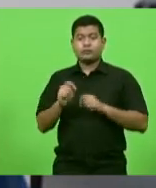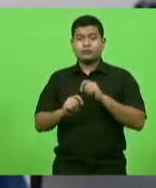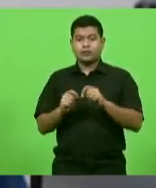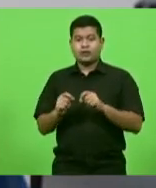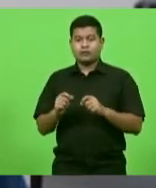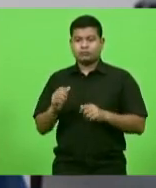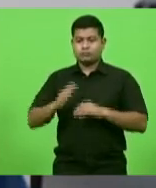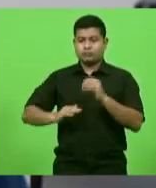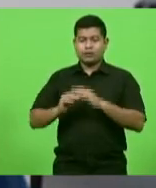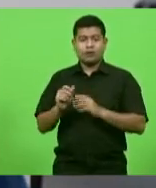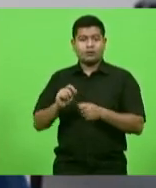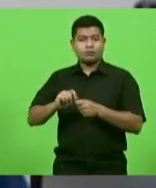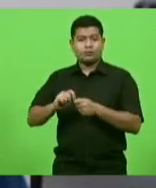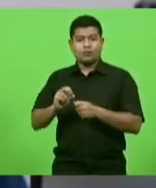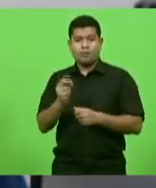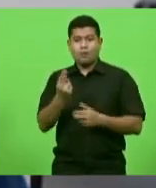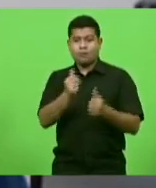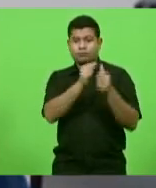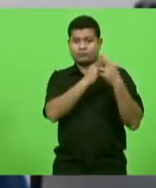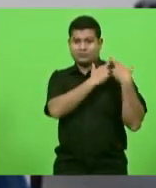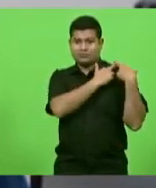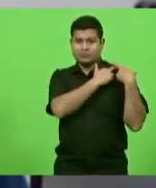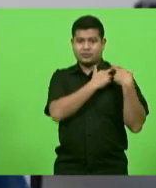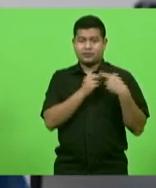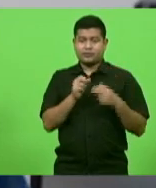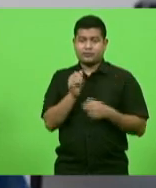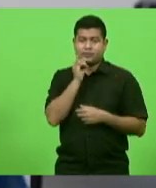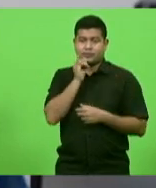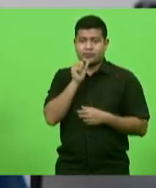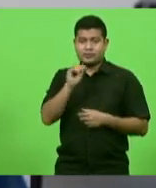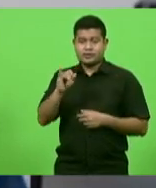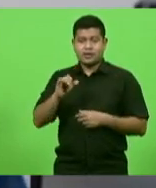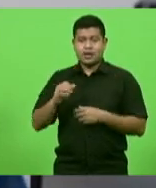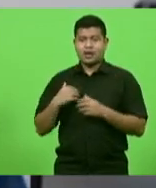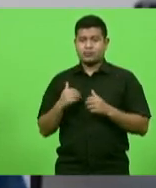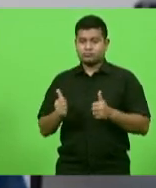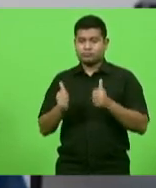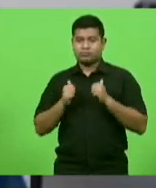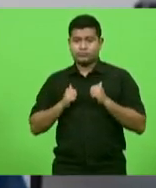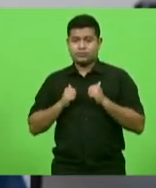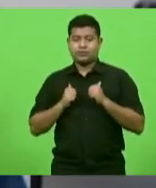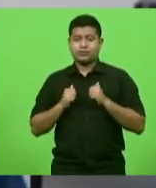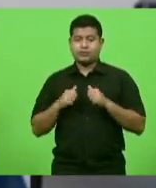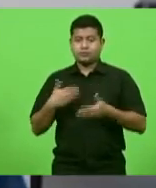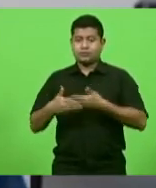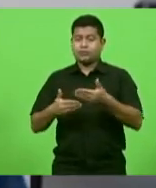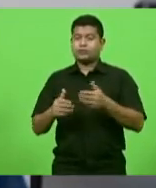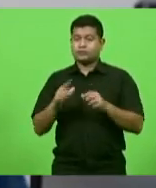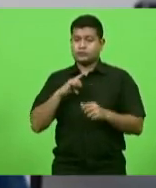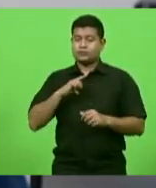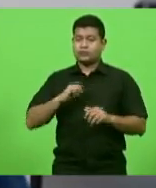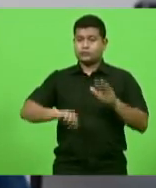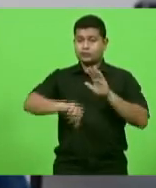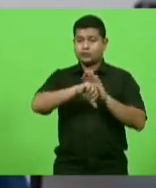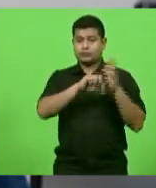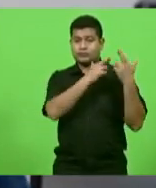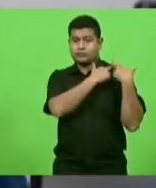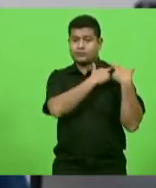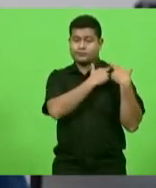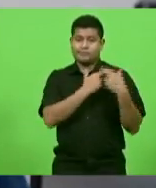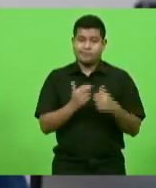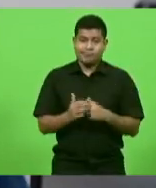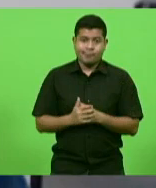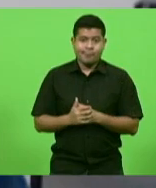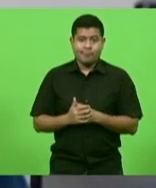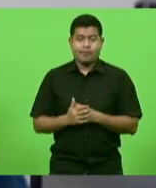e forma que seu descumprimento ou mesmo omissão podem ensejar processo pelo crime de responsabilidade e